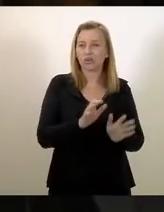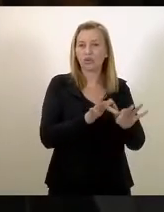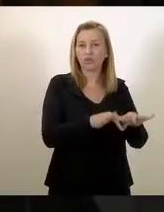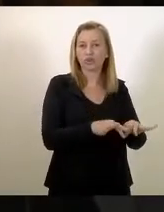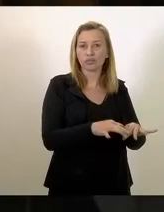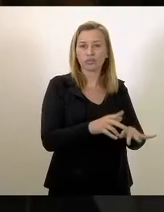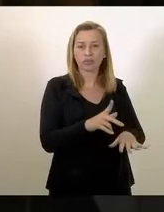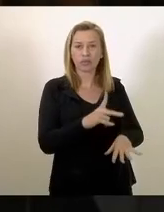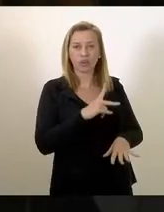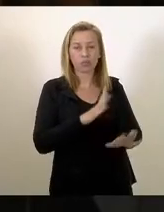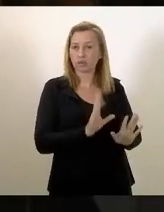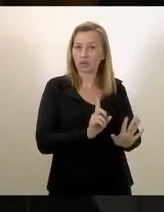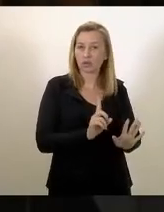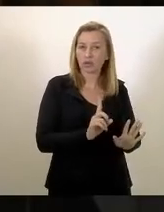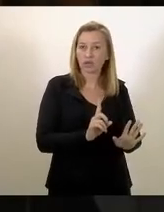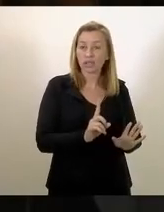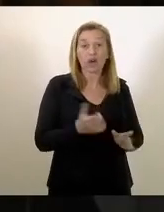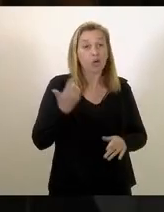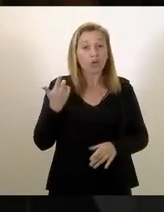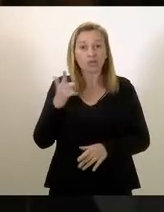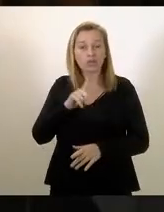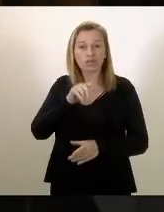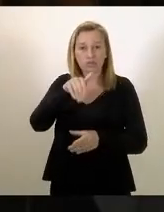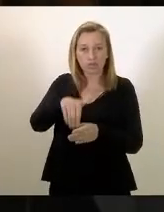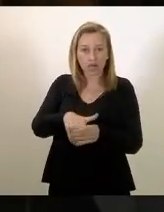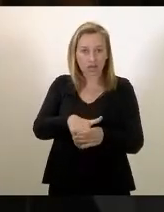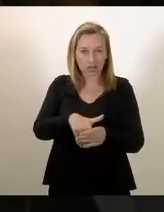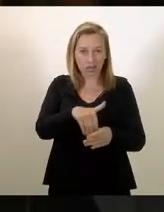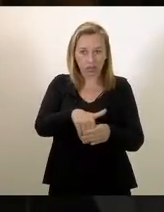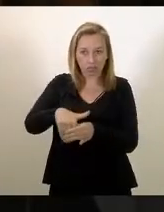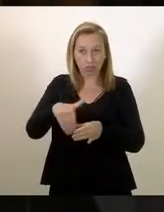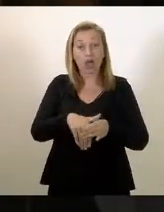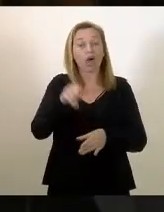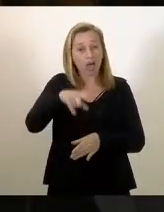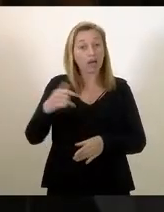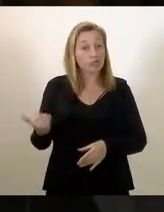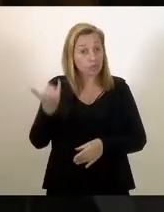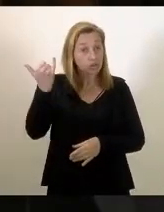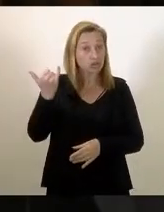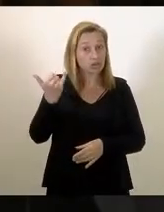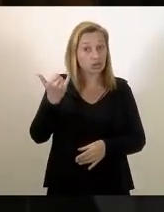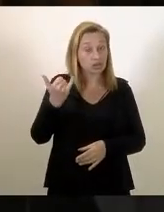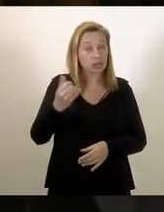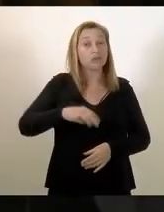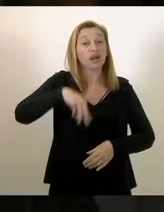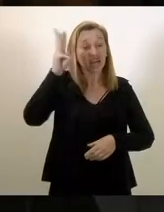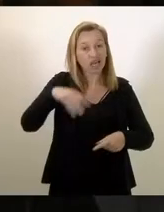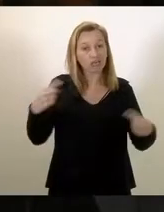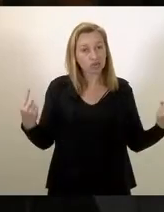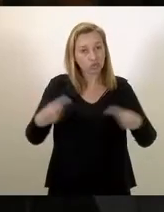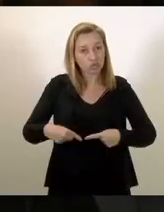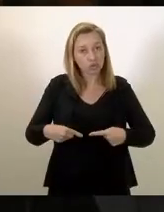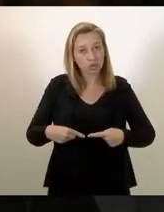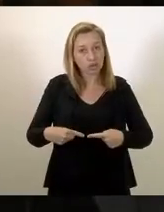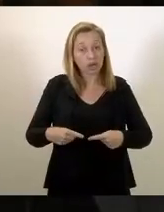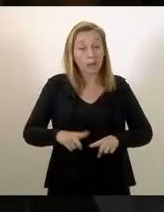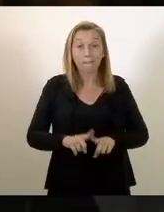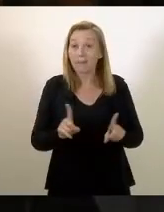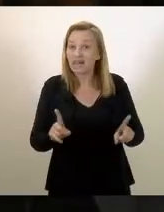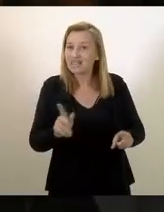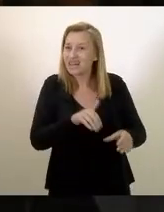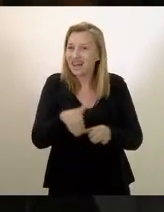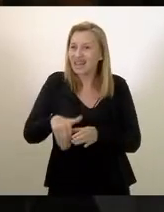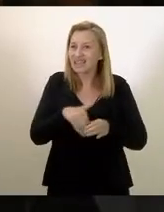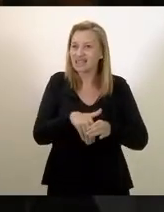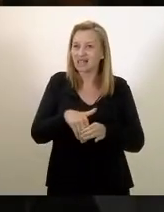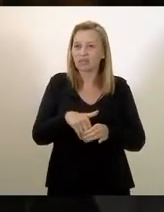ganhar uma eleição é importante para quem disputa mas eleição